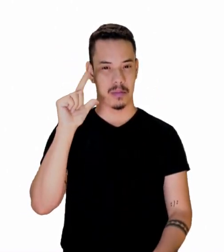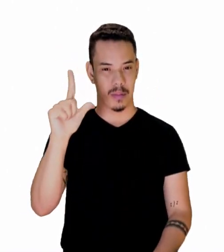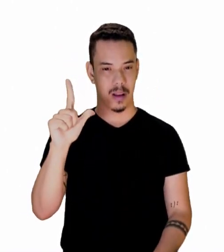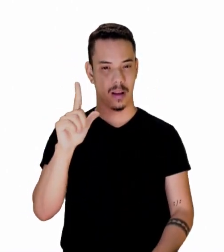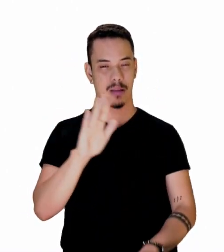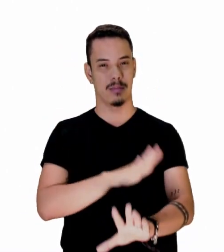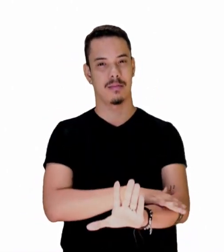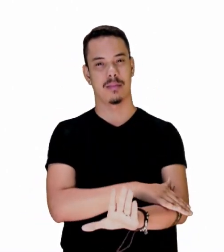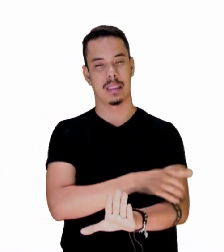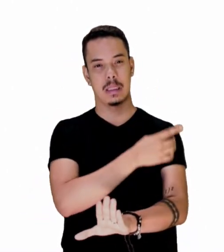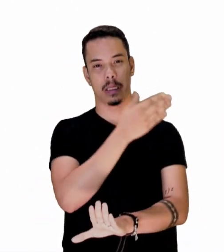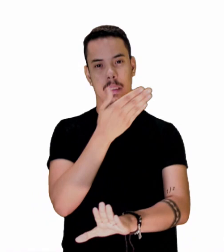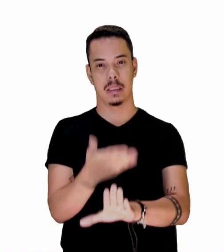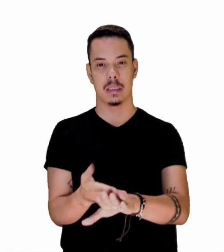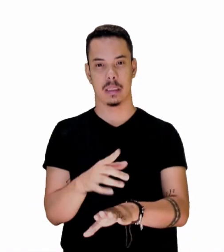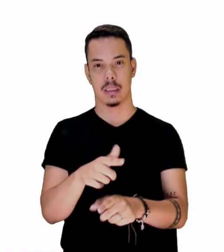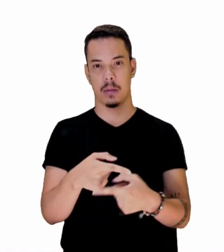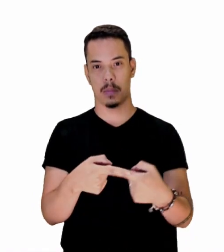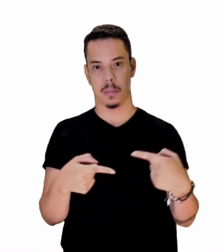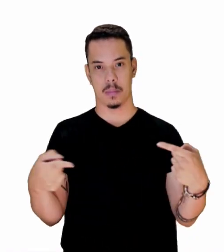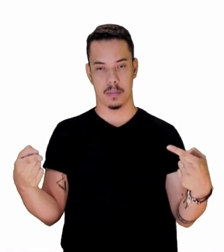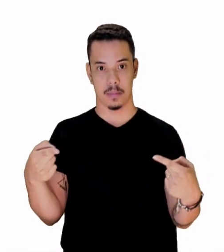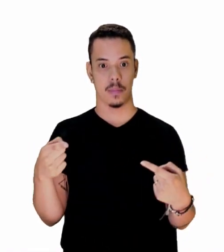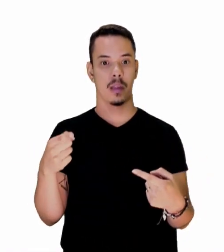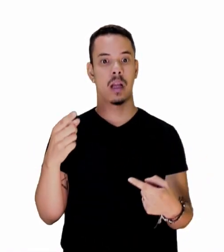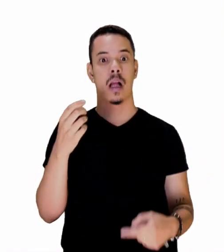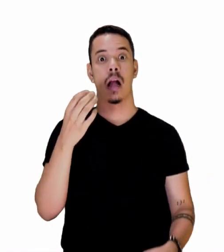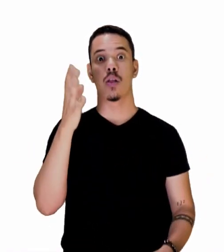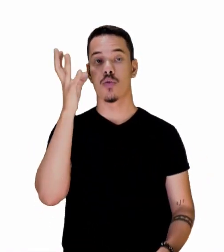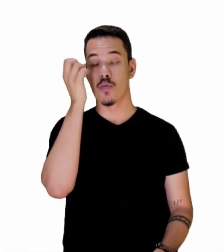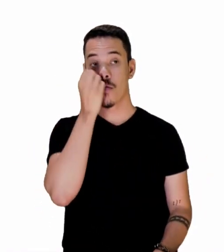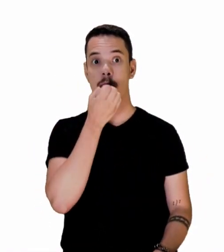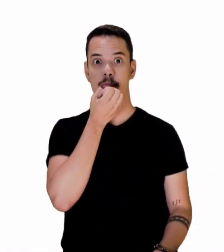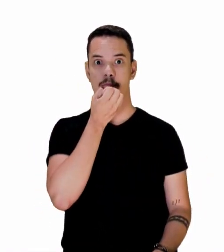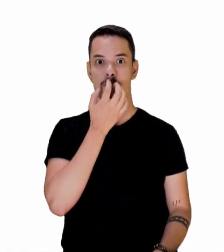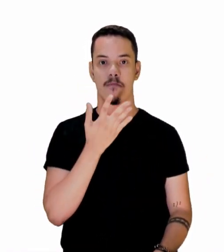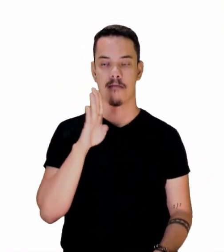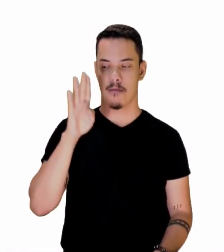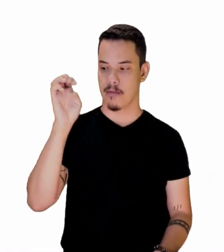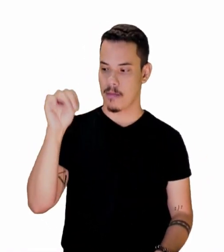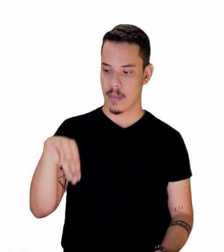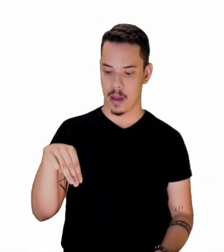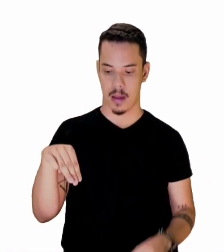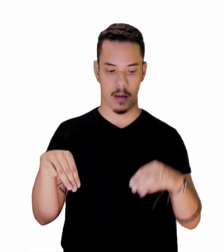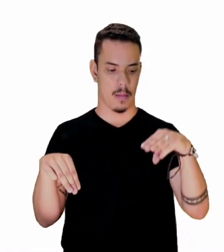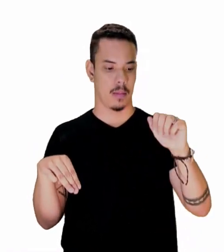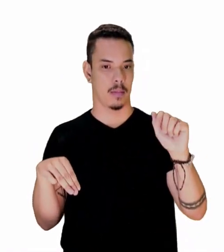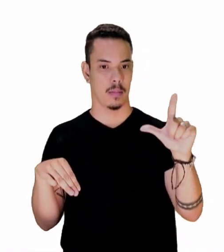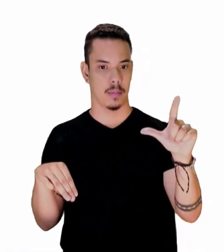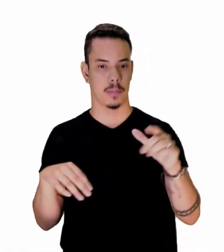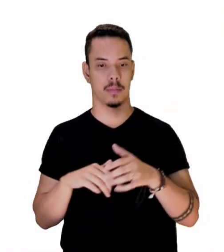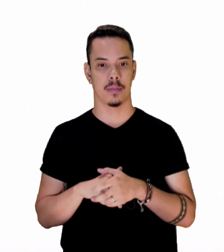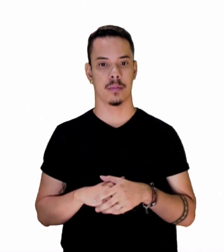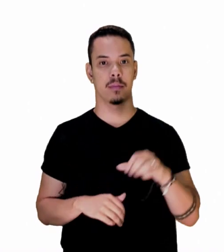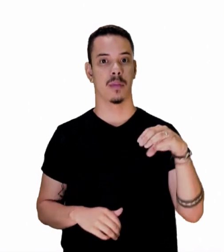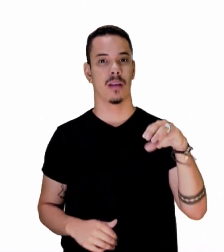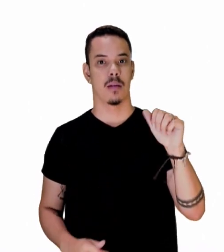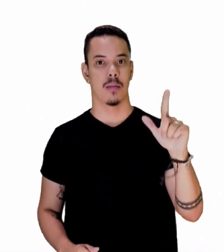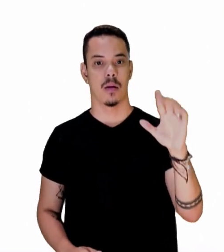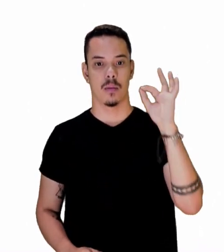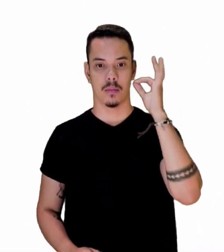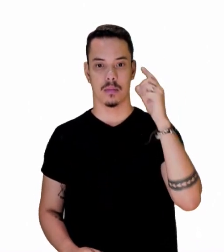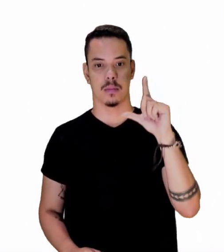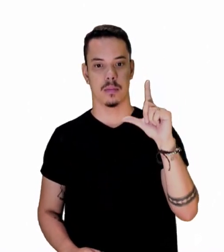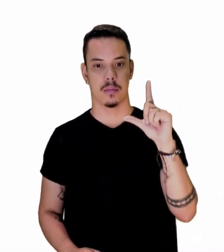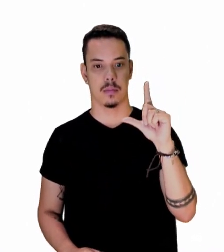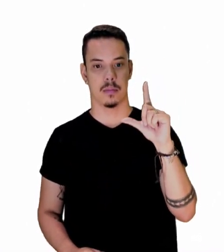Dormiu bem a semana toda. Olha só também aqui, ó. Mal saí